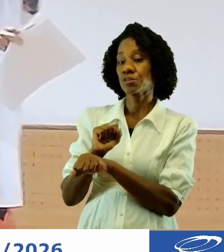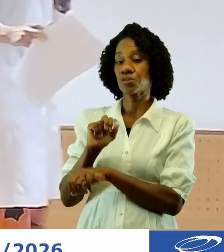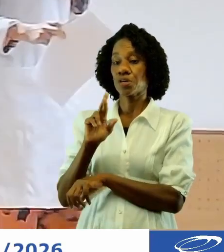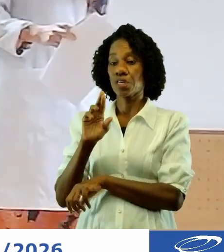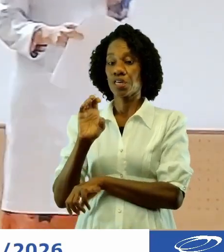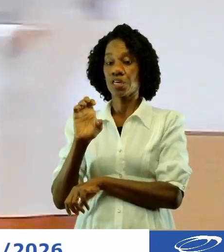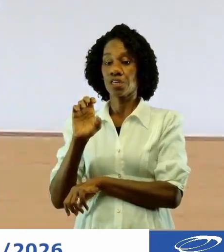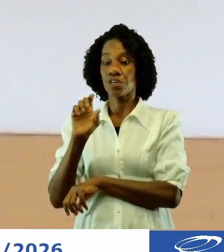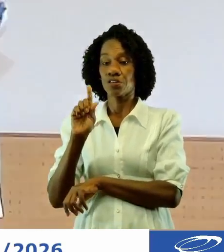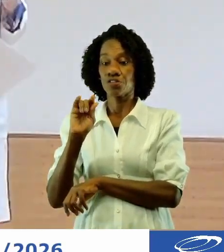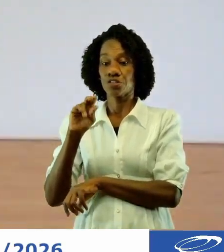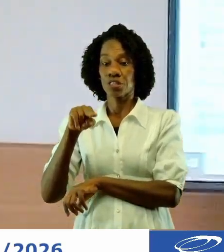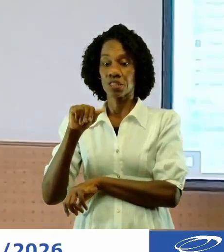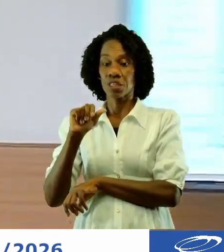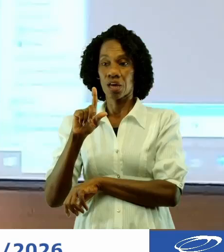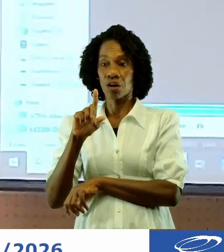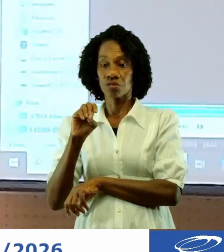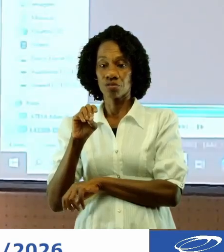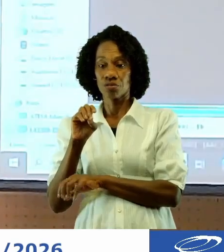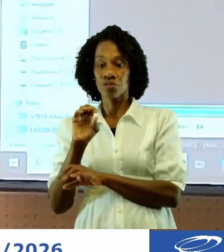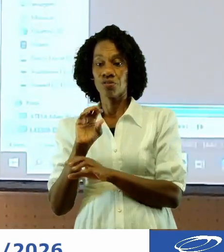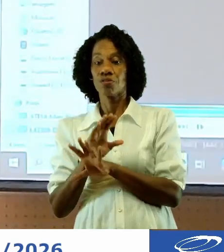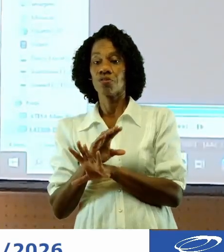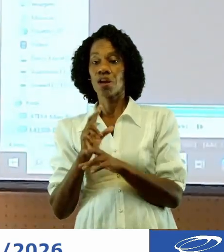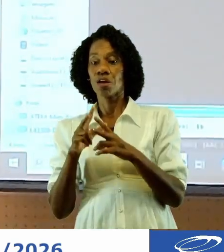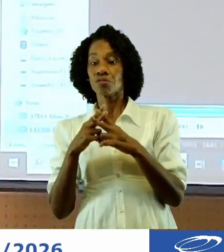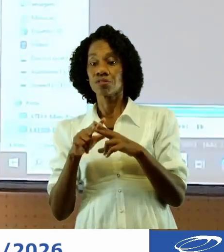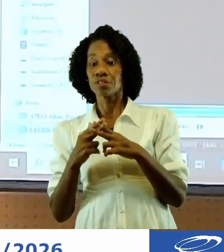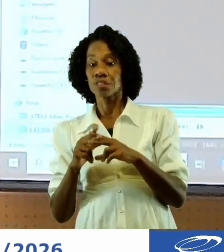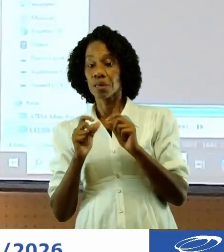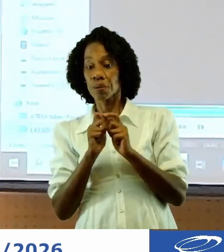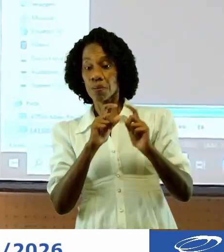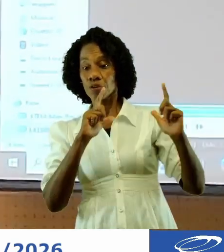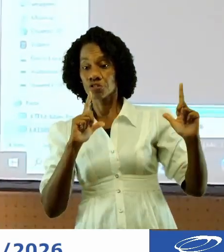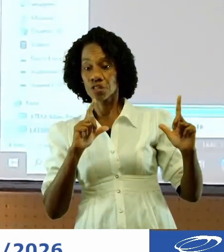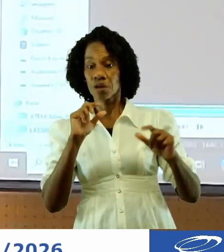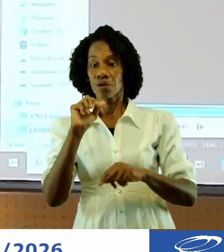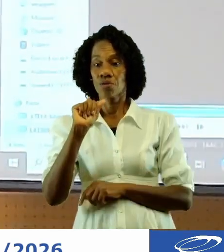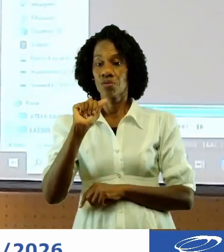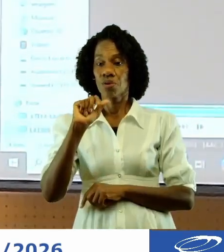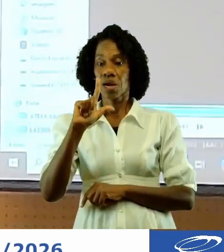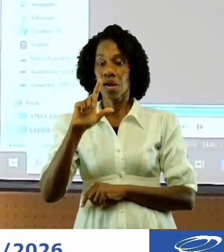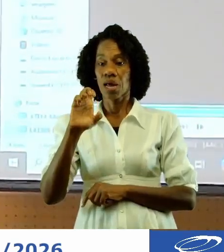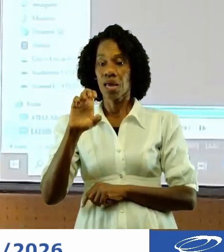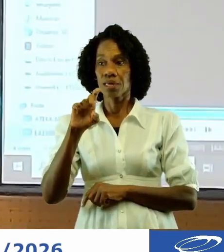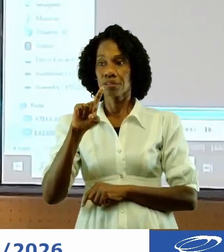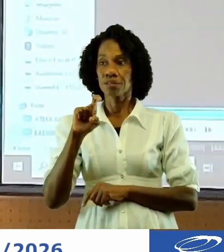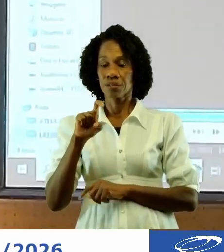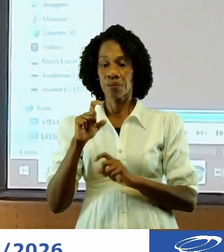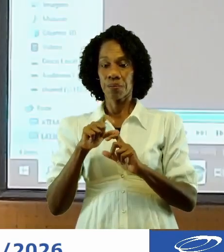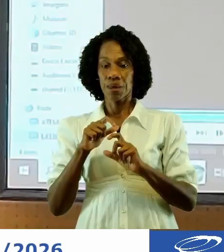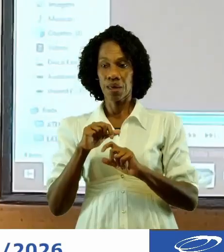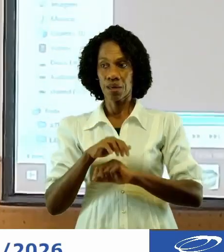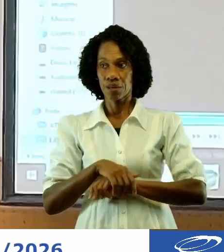colocar ele online. Eu gostaria de chamar ao palco novamente o Dr. Paulo Salles, para a gente poder responder